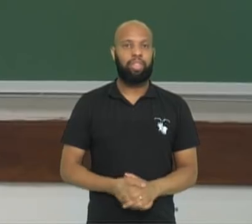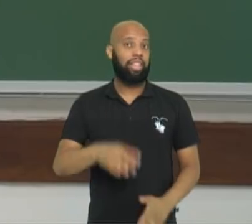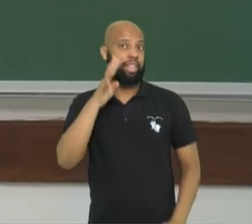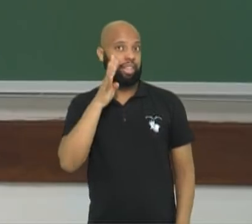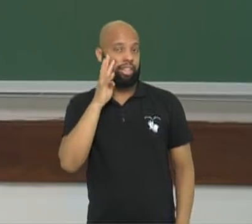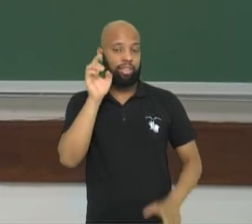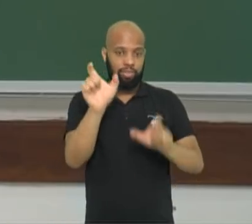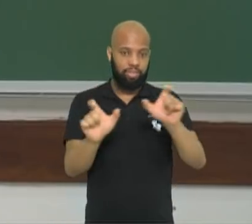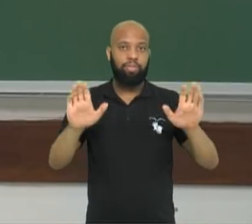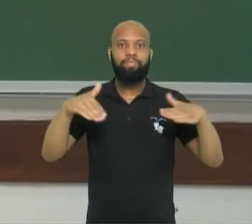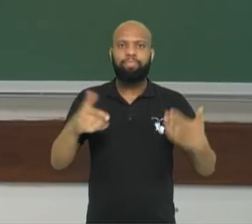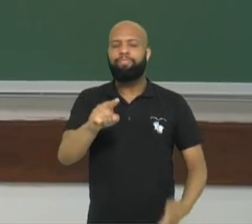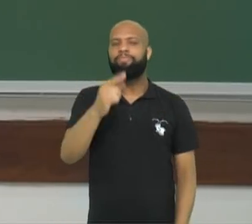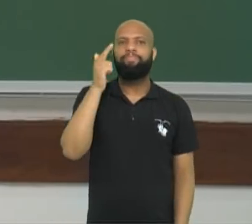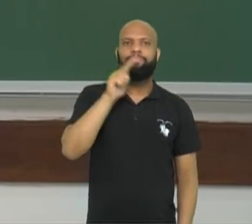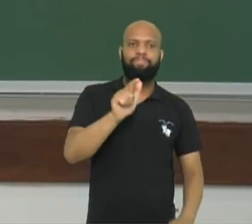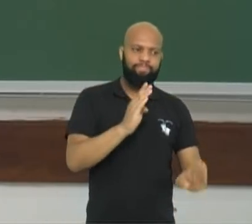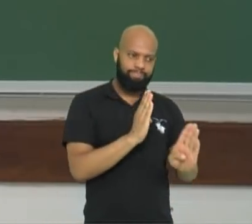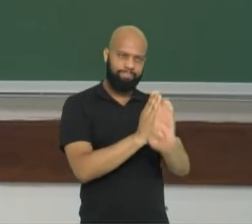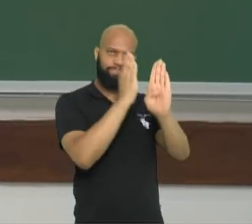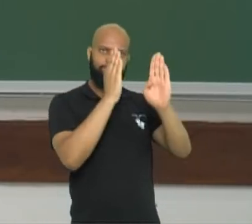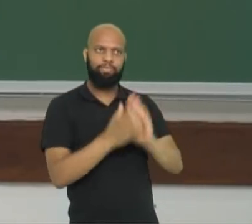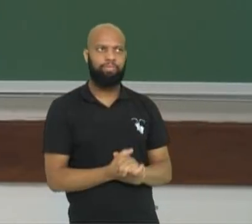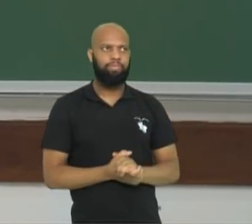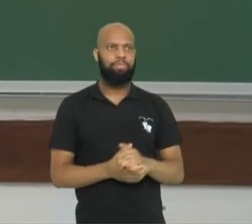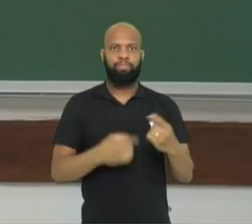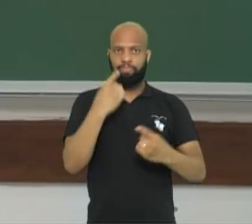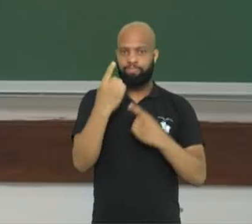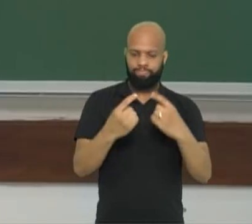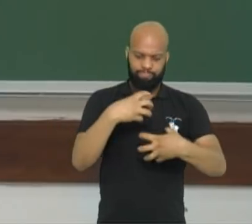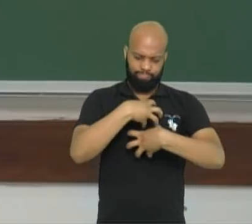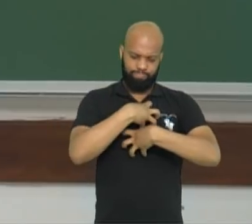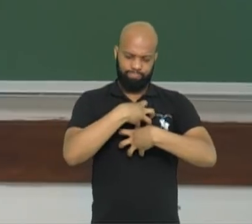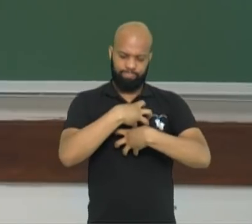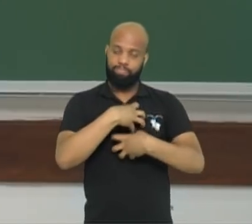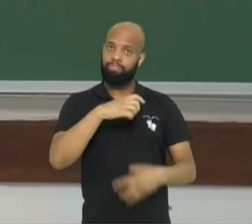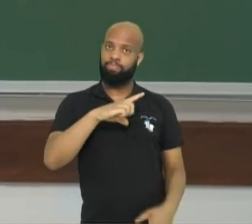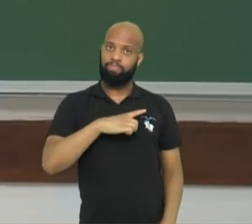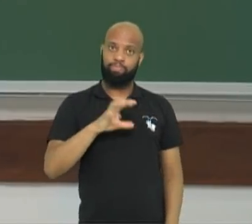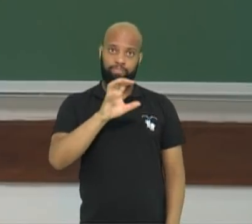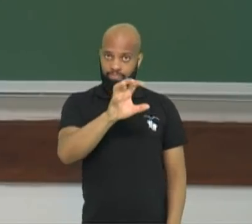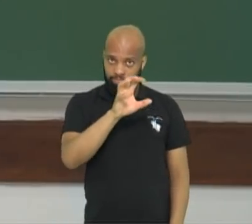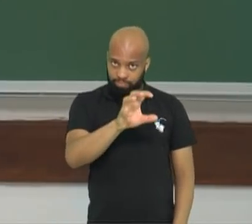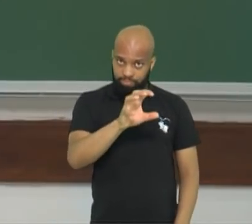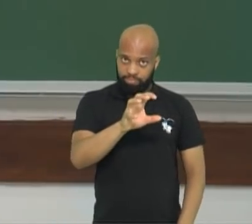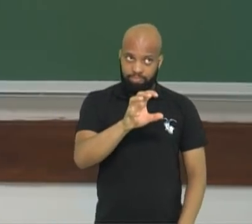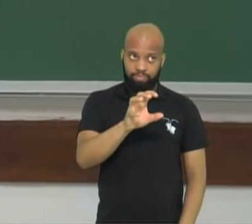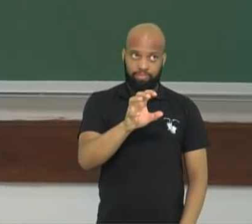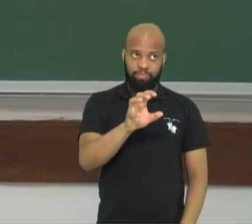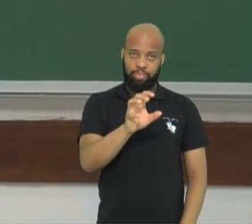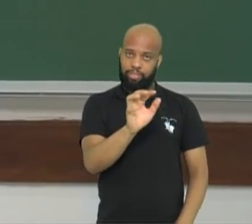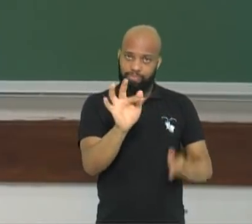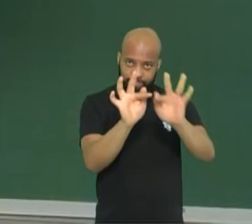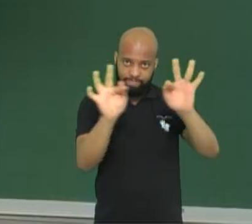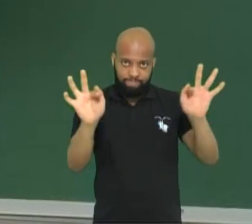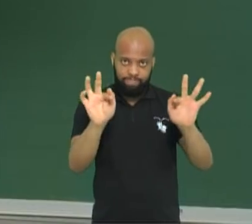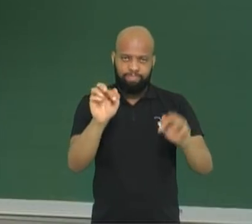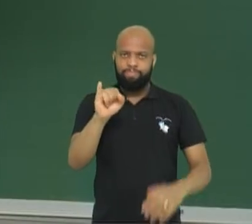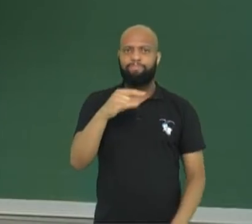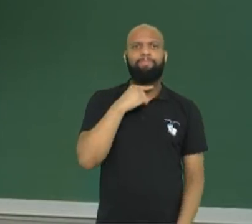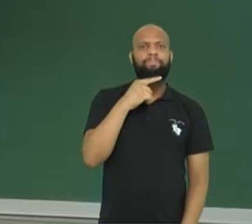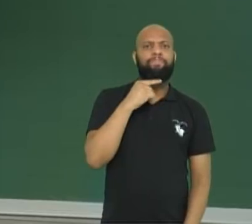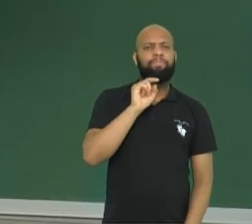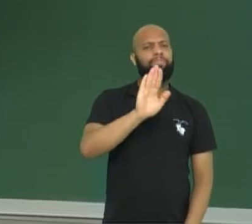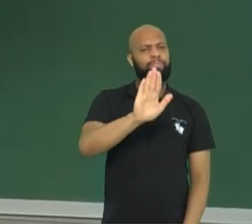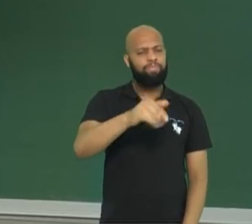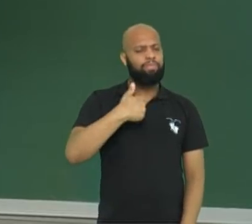Legal, pessoal. E aí, conseguiu identificar então qual o sentido então desta expressão? Vamos ver então? Se você não conseguiu, o